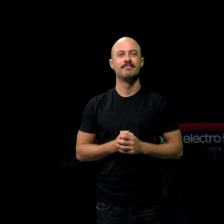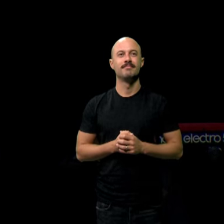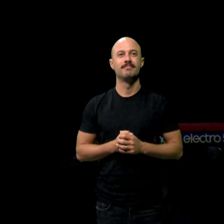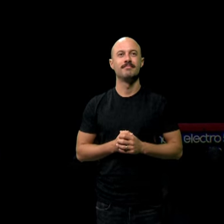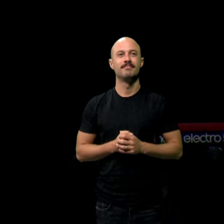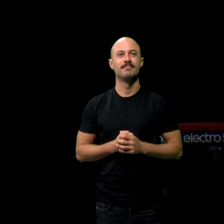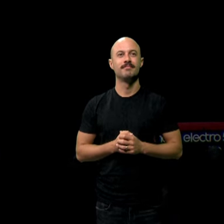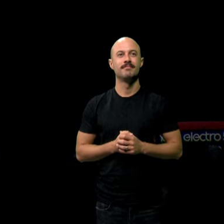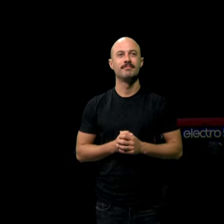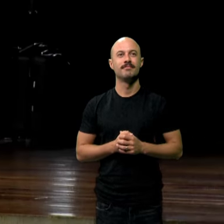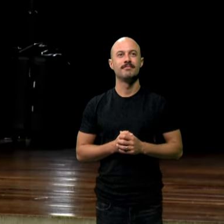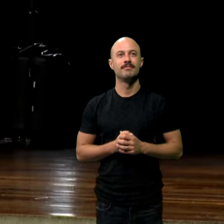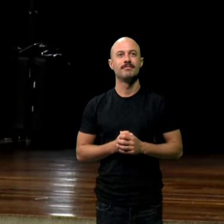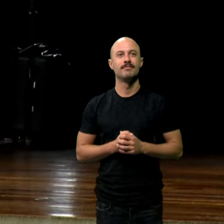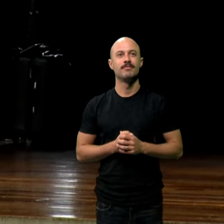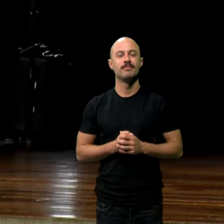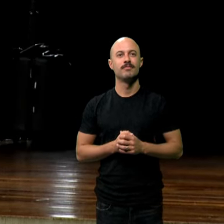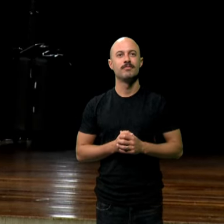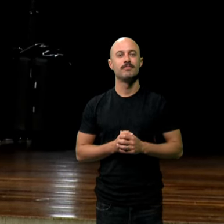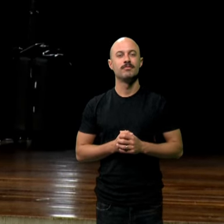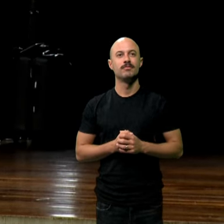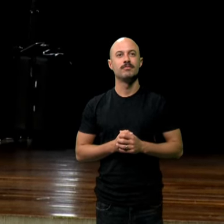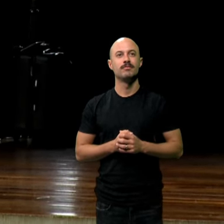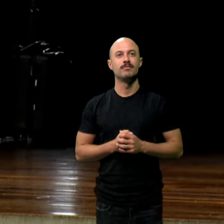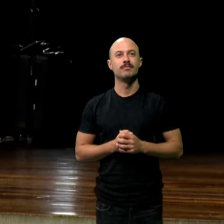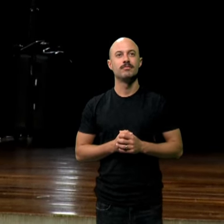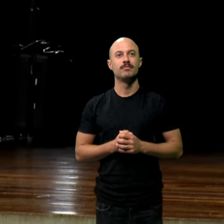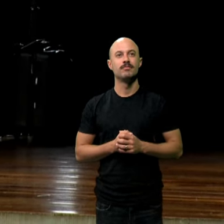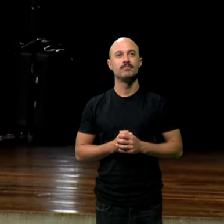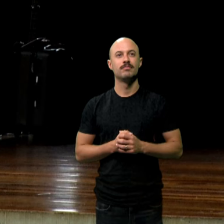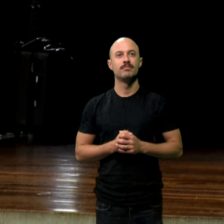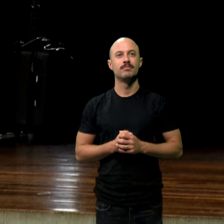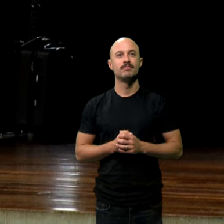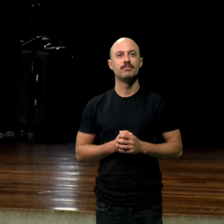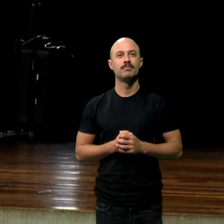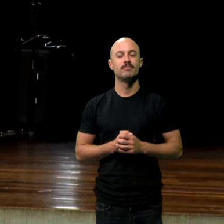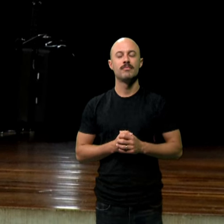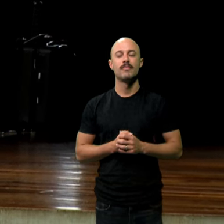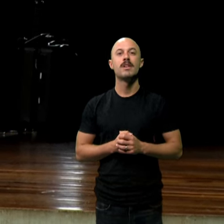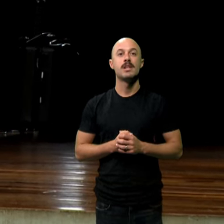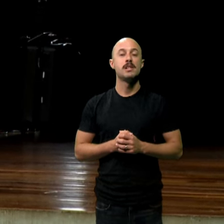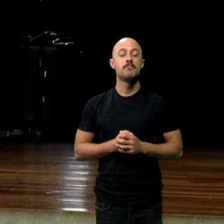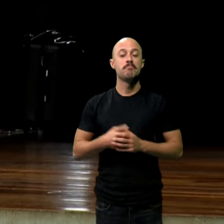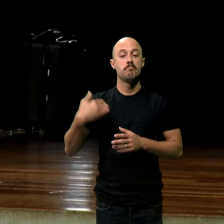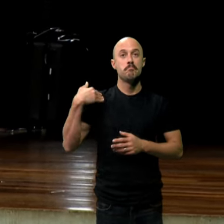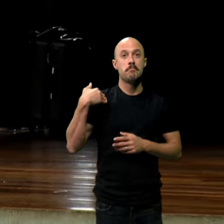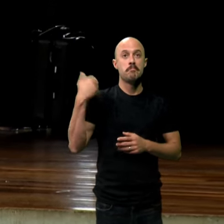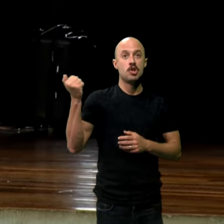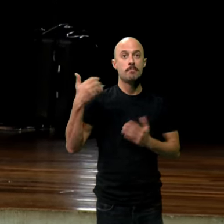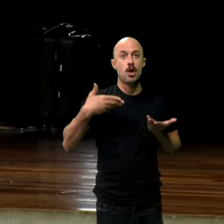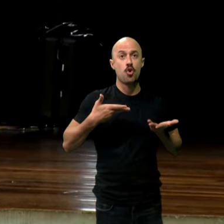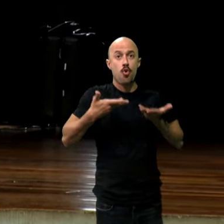Me disseram, você pode pregar no congresso? Eu falei, eu existo para isso.